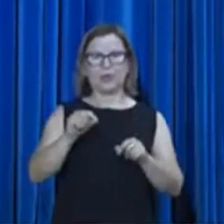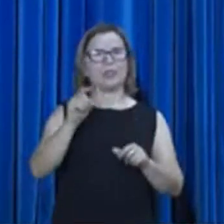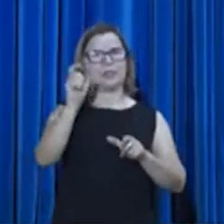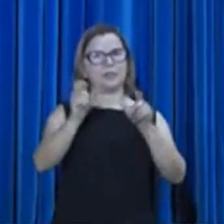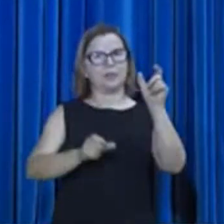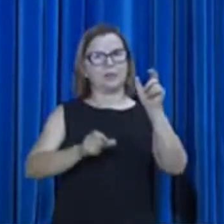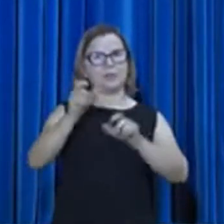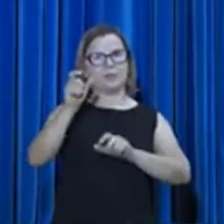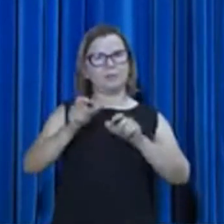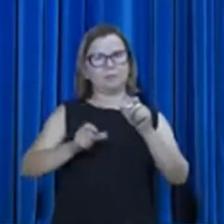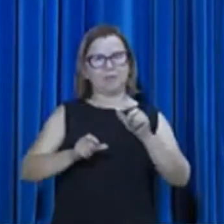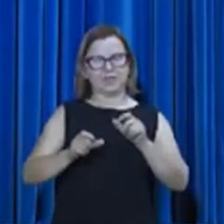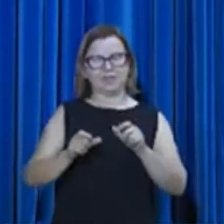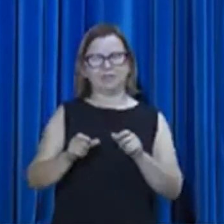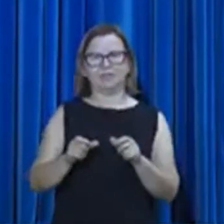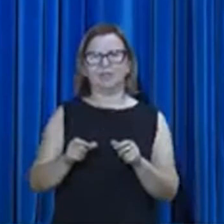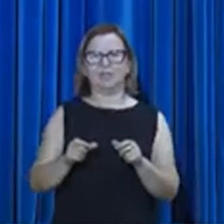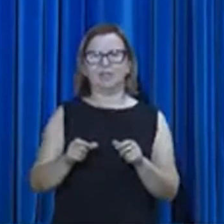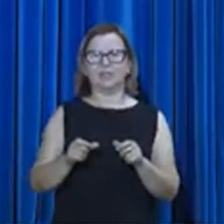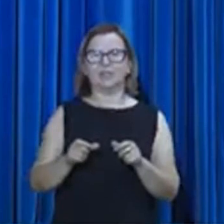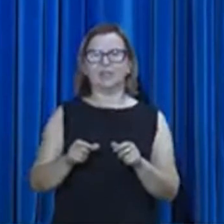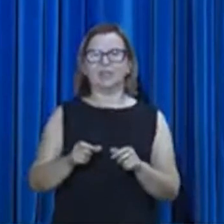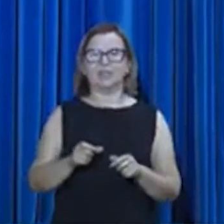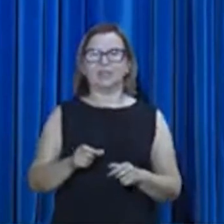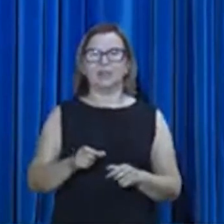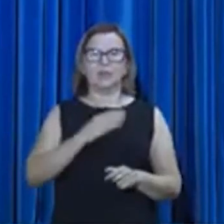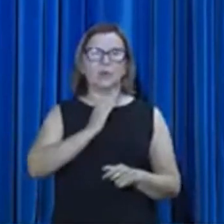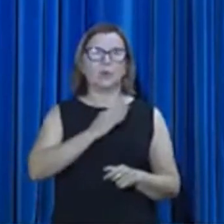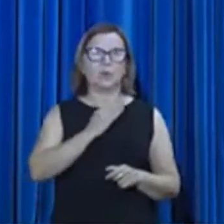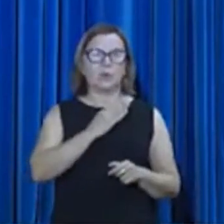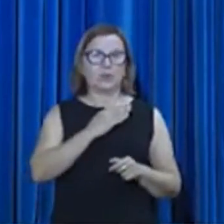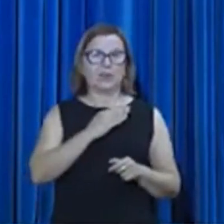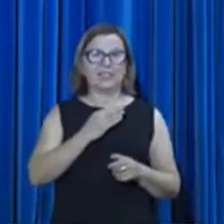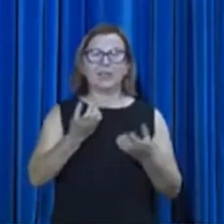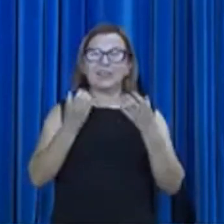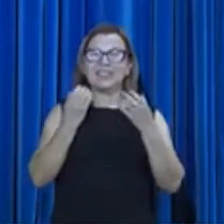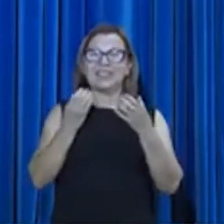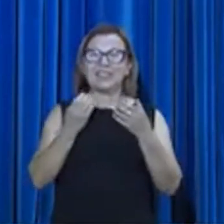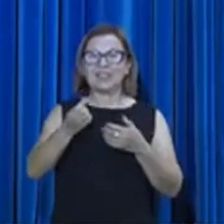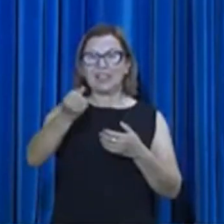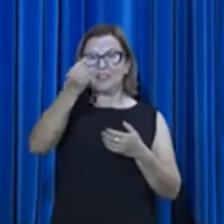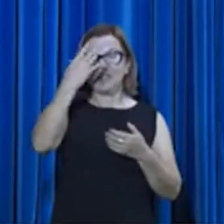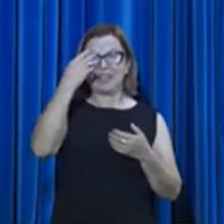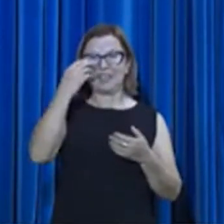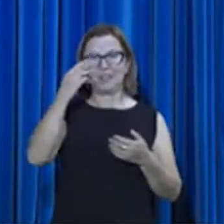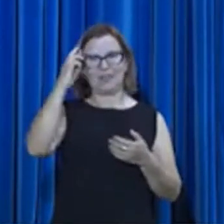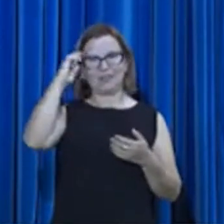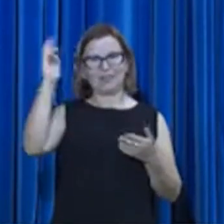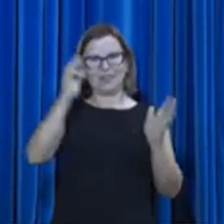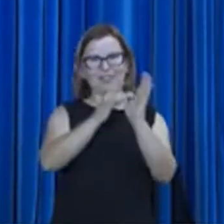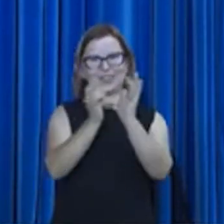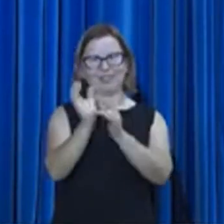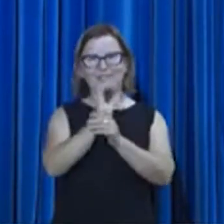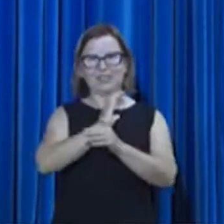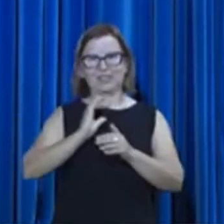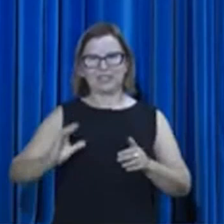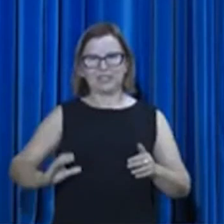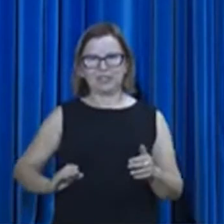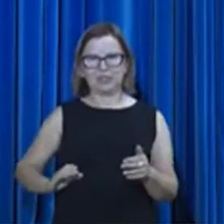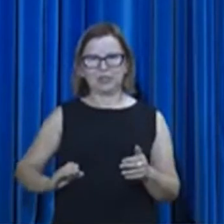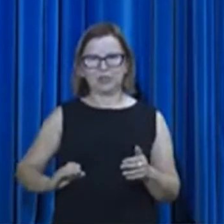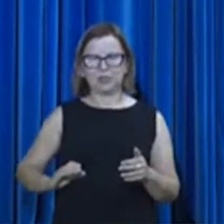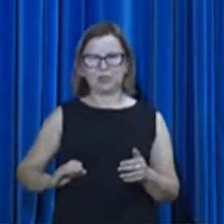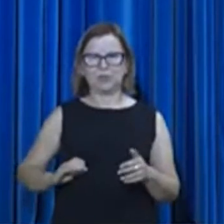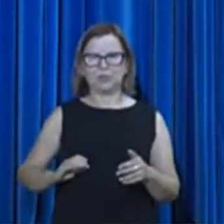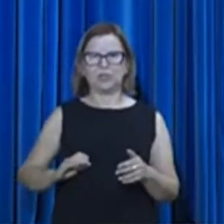diante do Senhor sedentos pela revelação da pessoa de Jesus Cristo. E vários irmãos se reúnem durante alguns